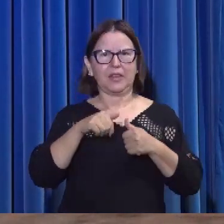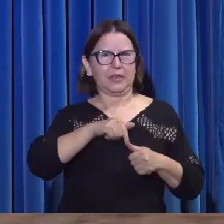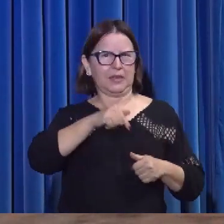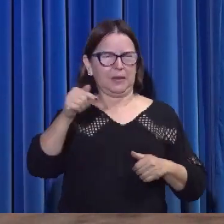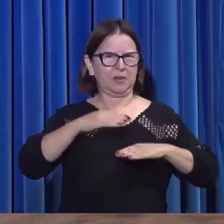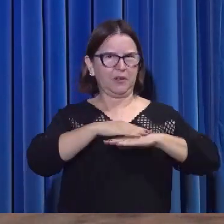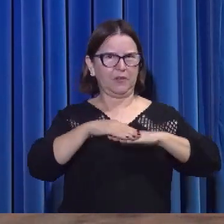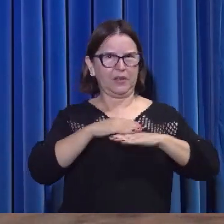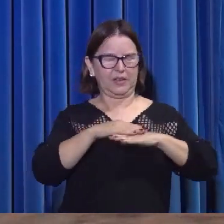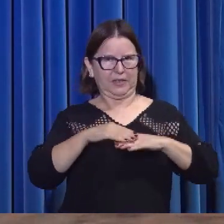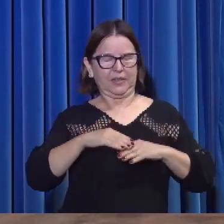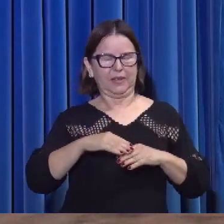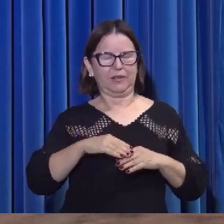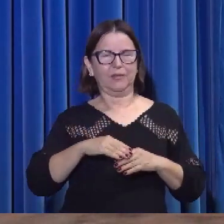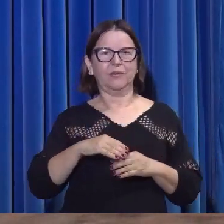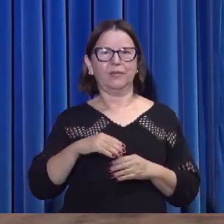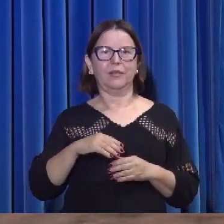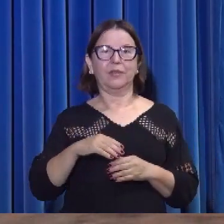Guilmar,